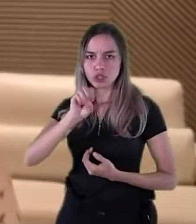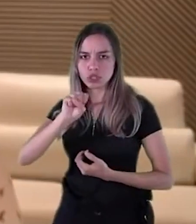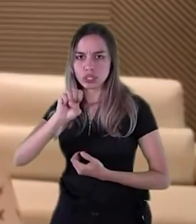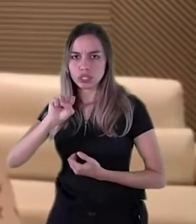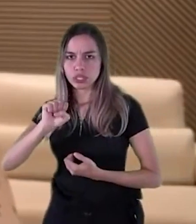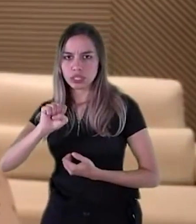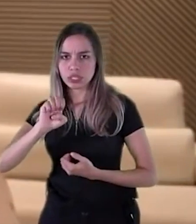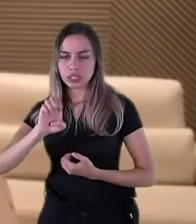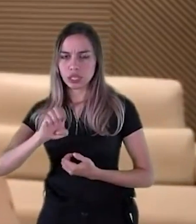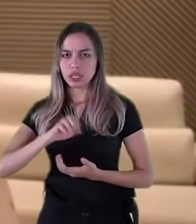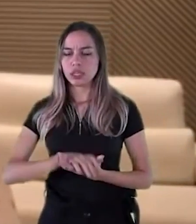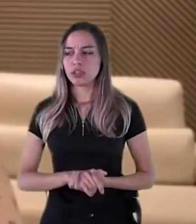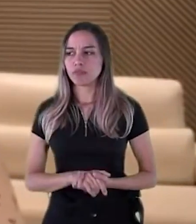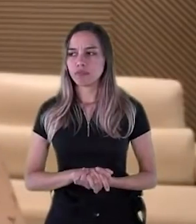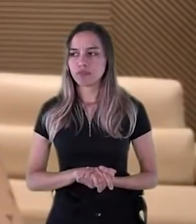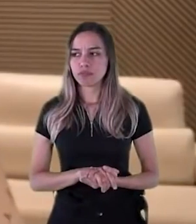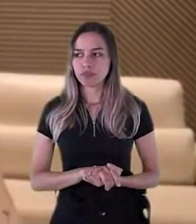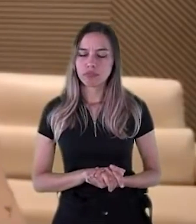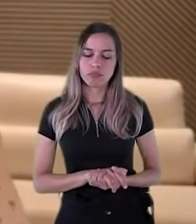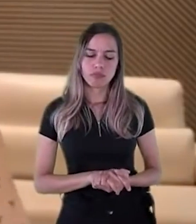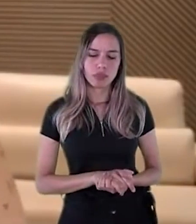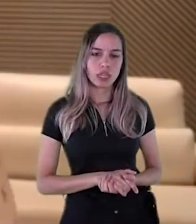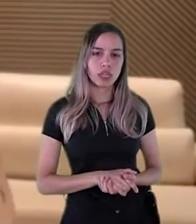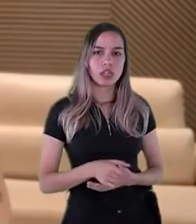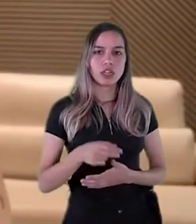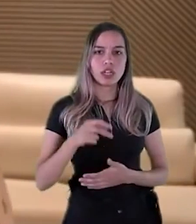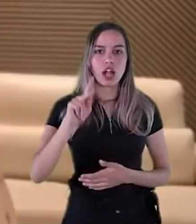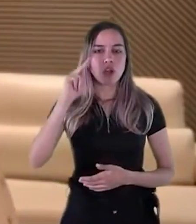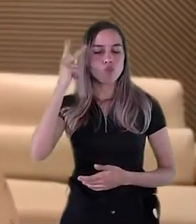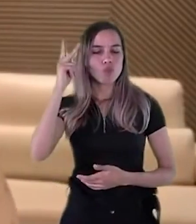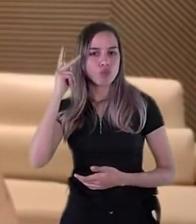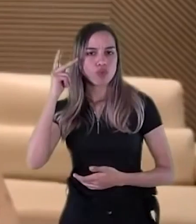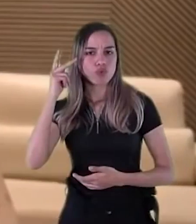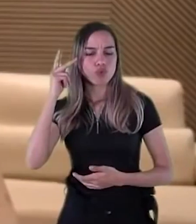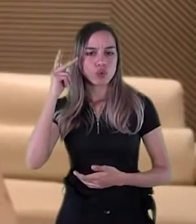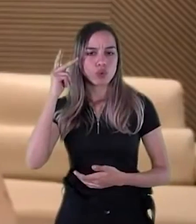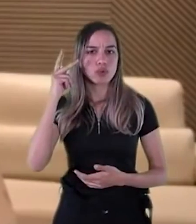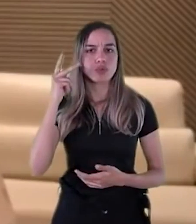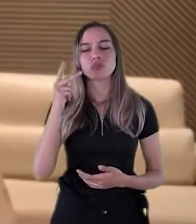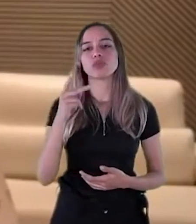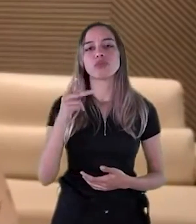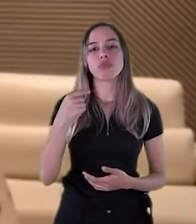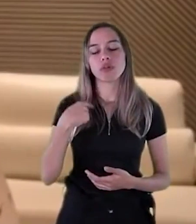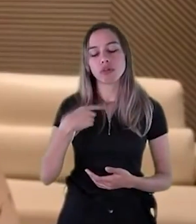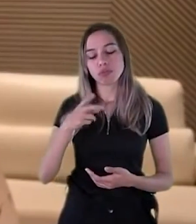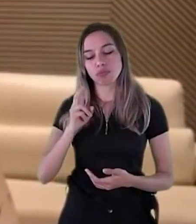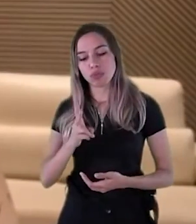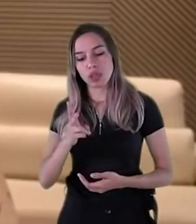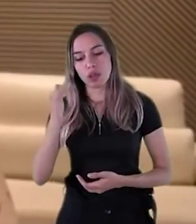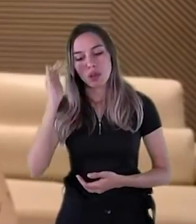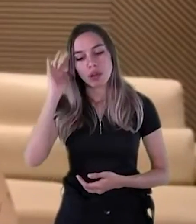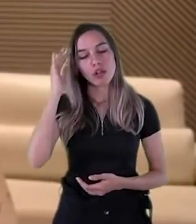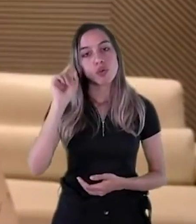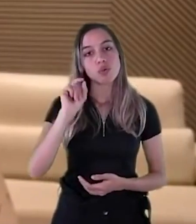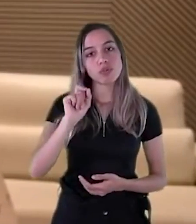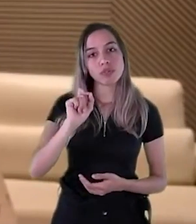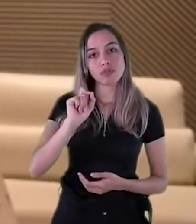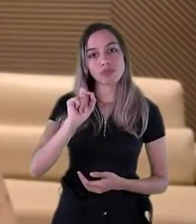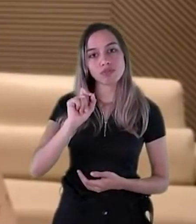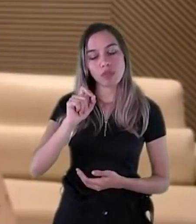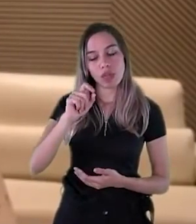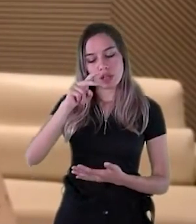hoje nós tivemos a oportunidade de saber, mas eu sempre compreendia como uma leitura dos